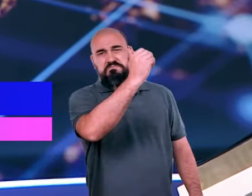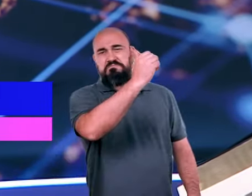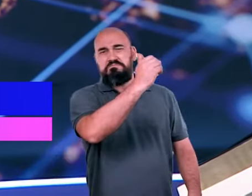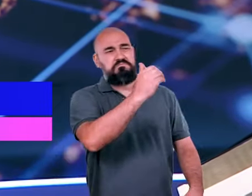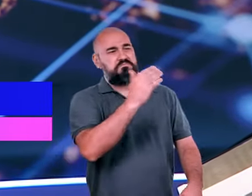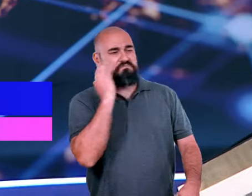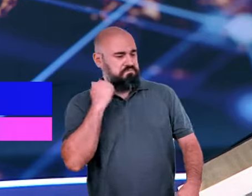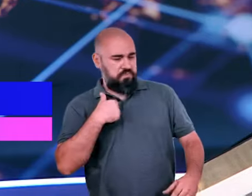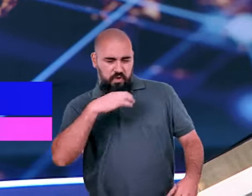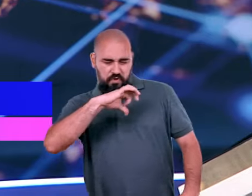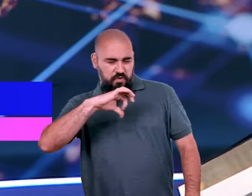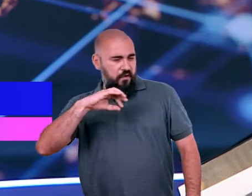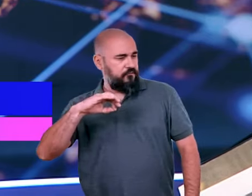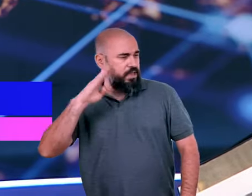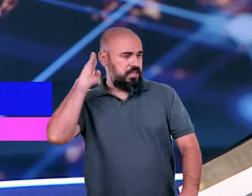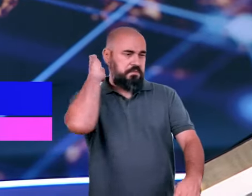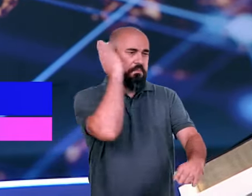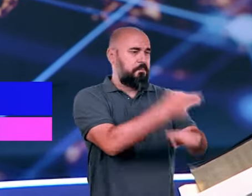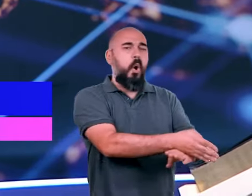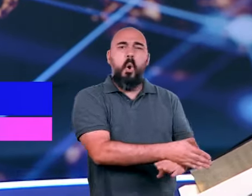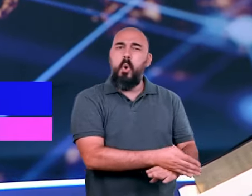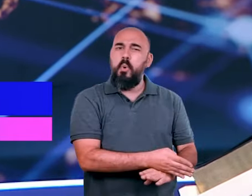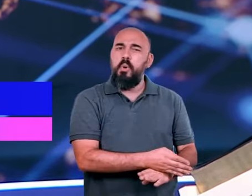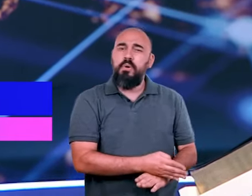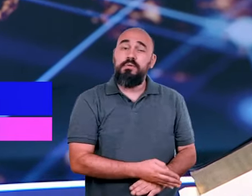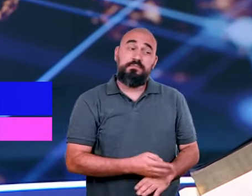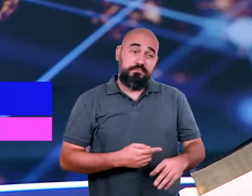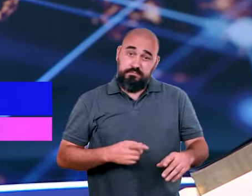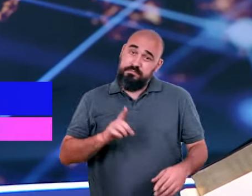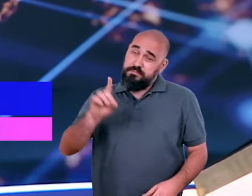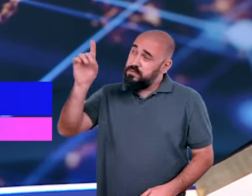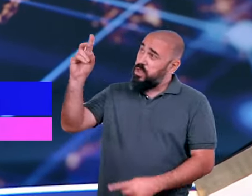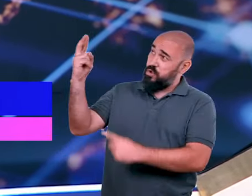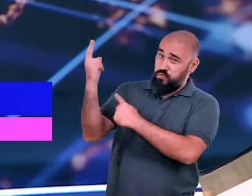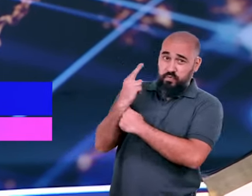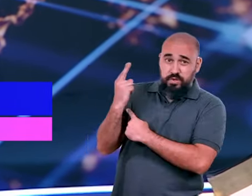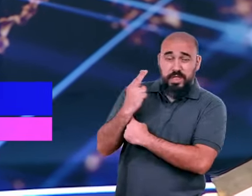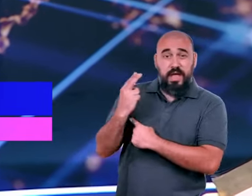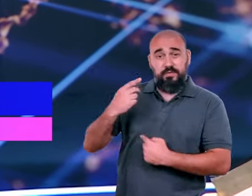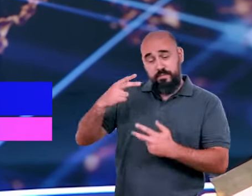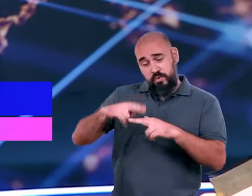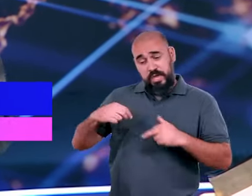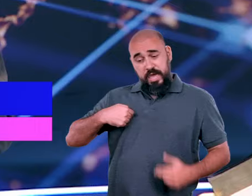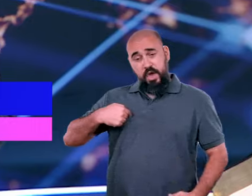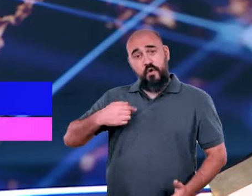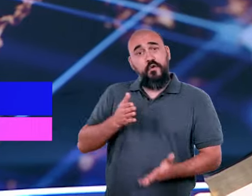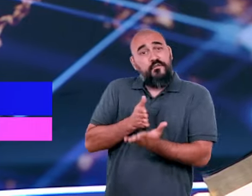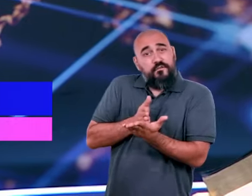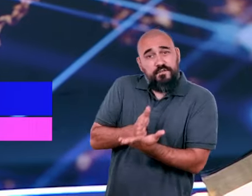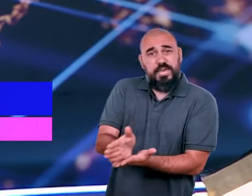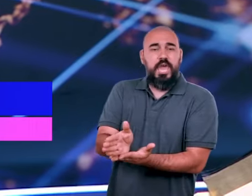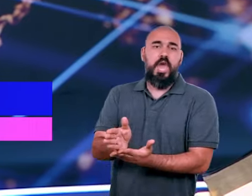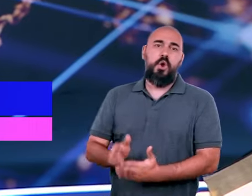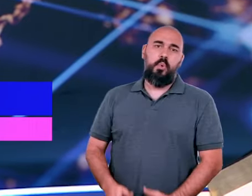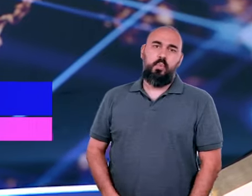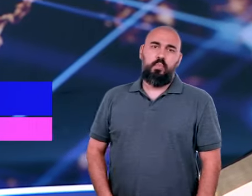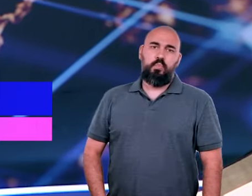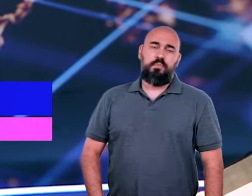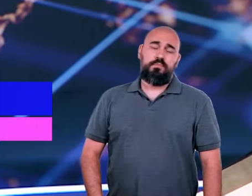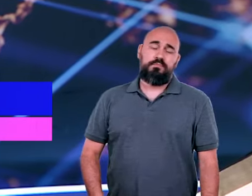Deus tem um cuidado especial com aqueles que são fiéis. Então, não venha com justificativas